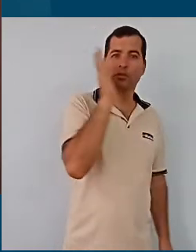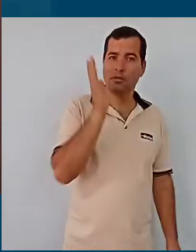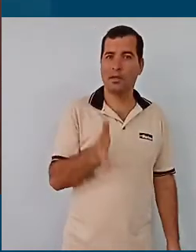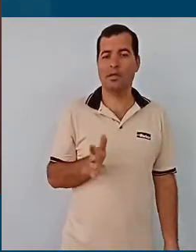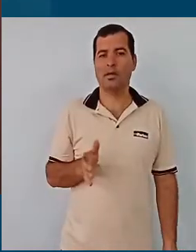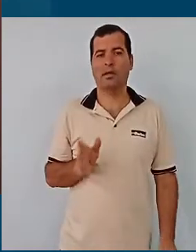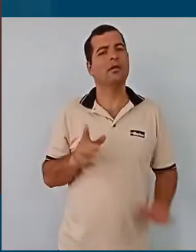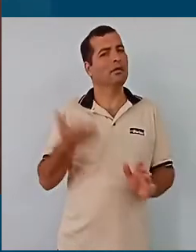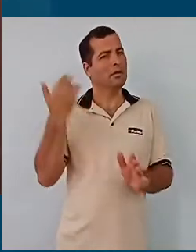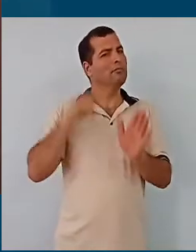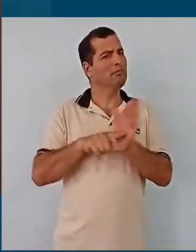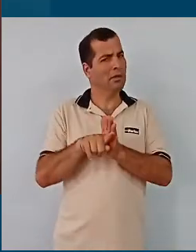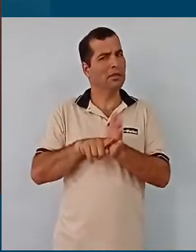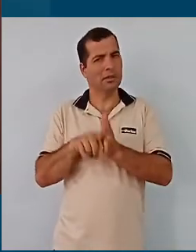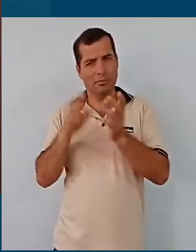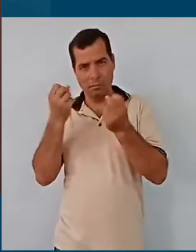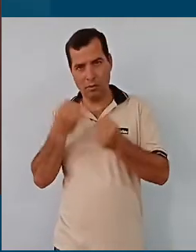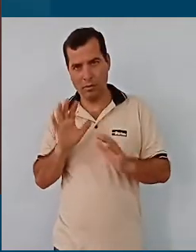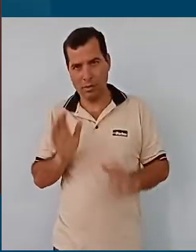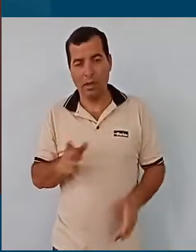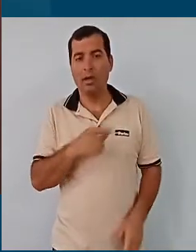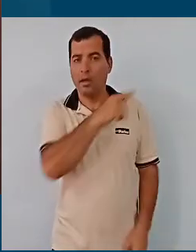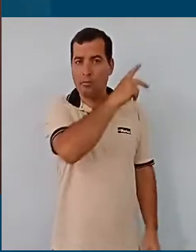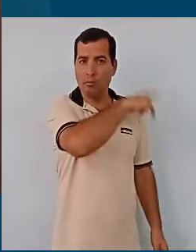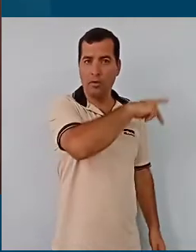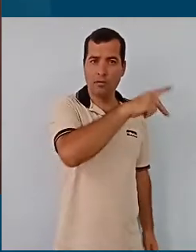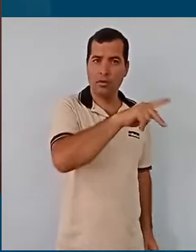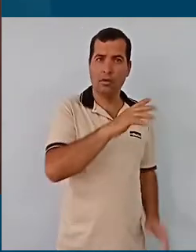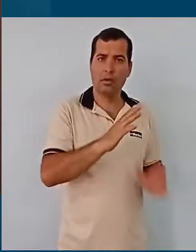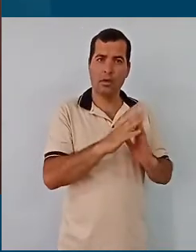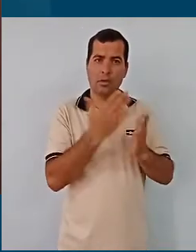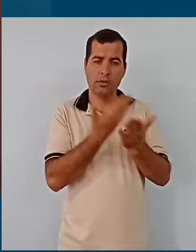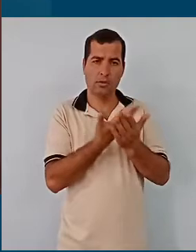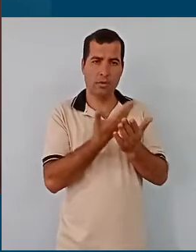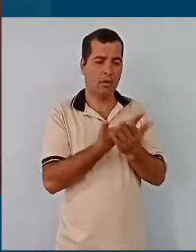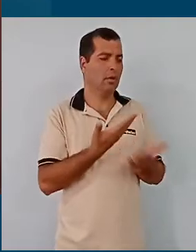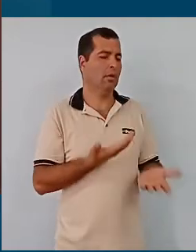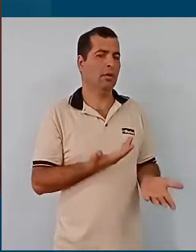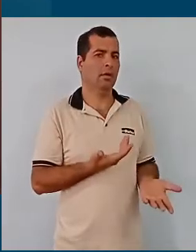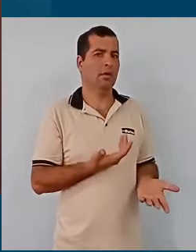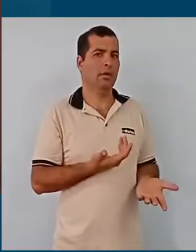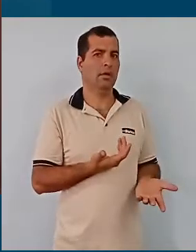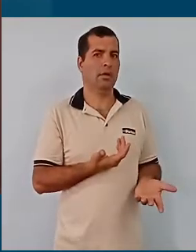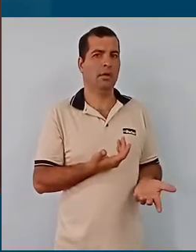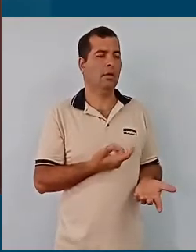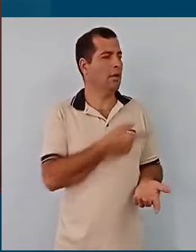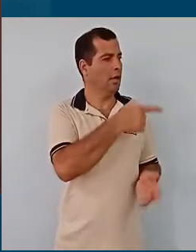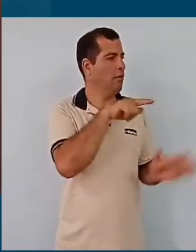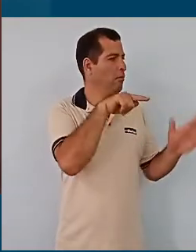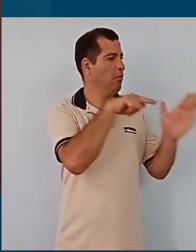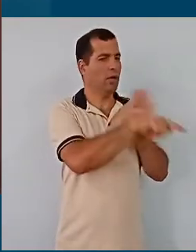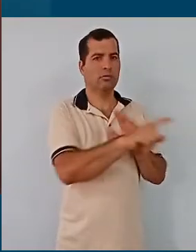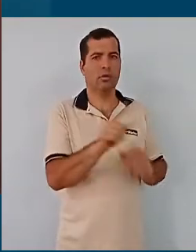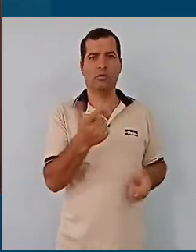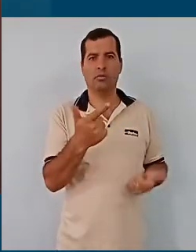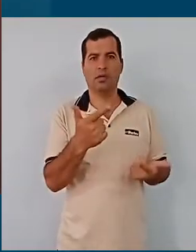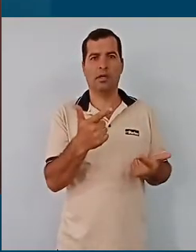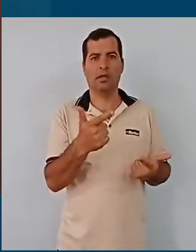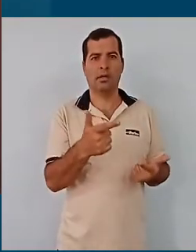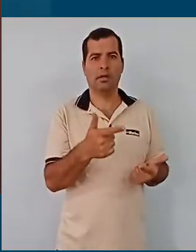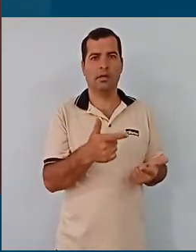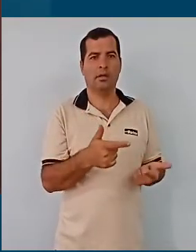que se fez, o professor na escola de ensino fundamental, ele não faz perguntas para